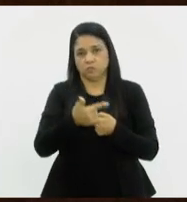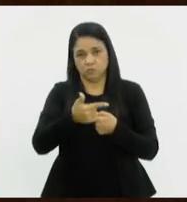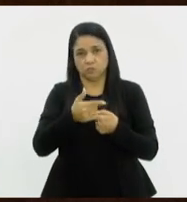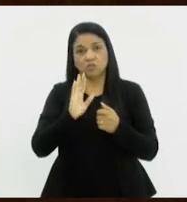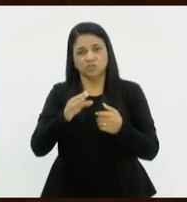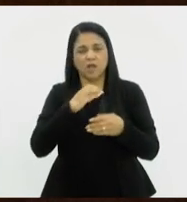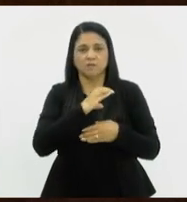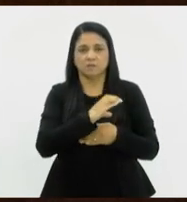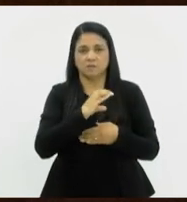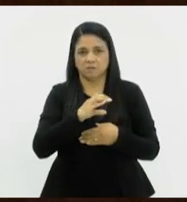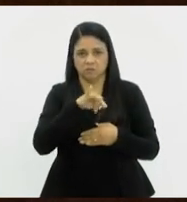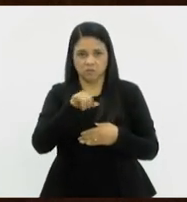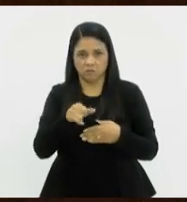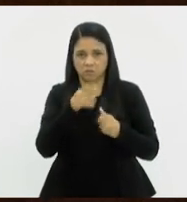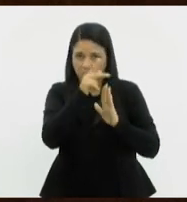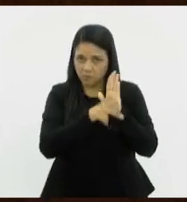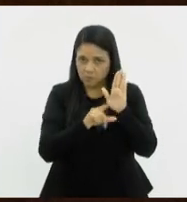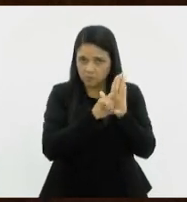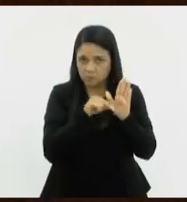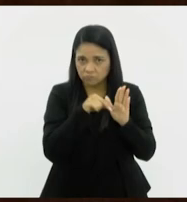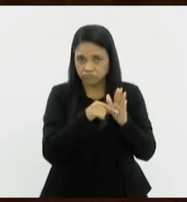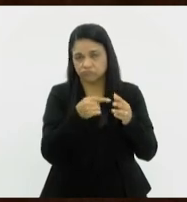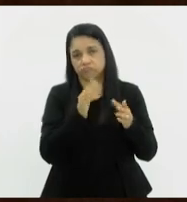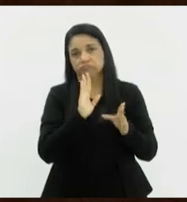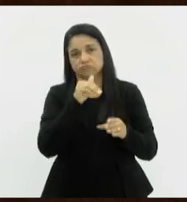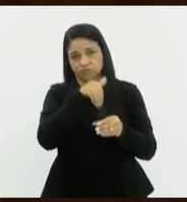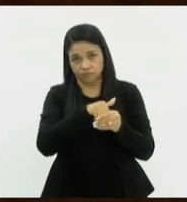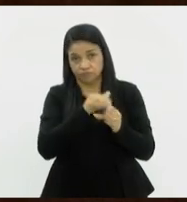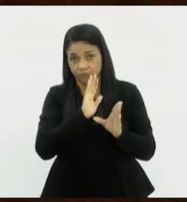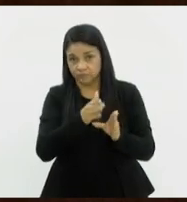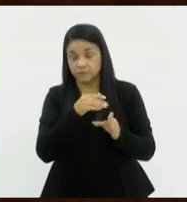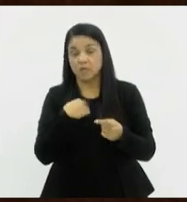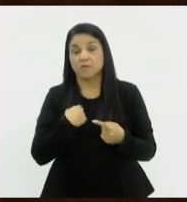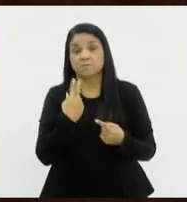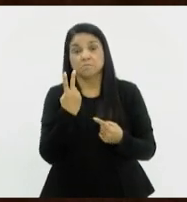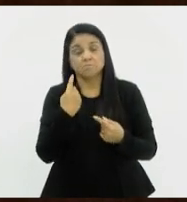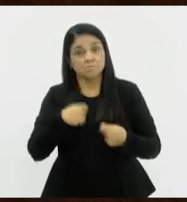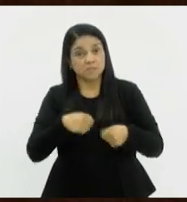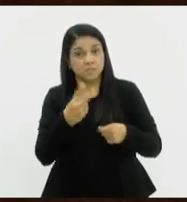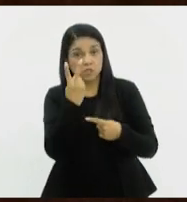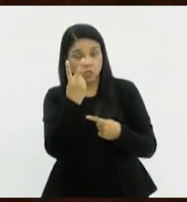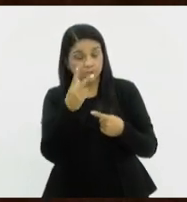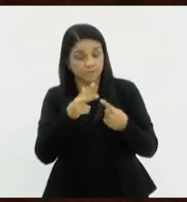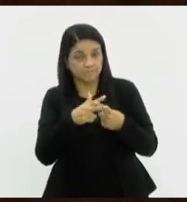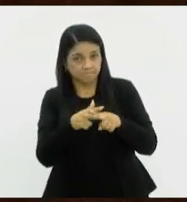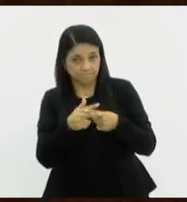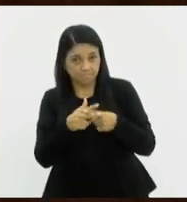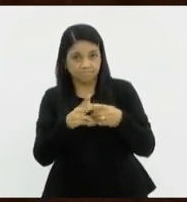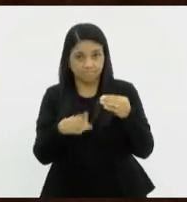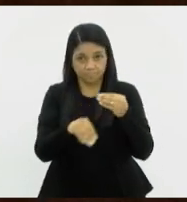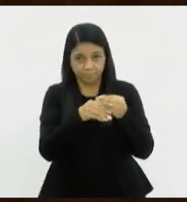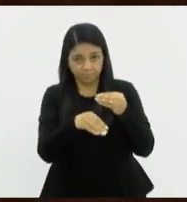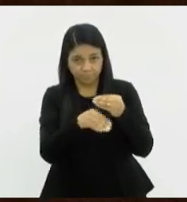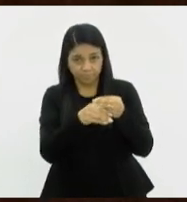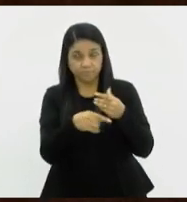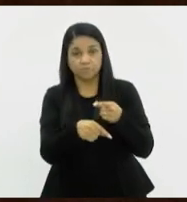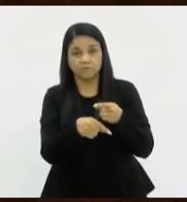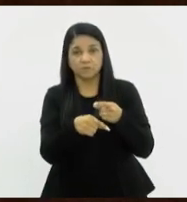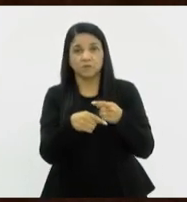CCJ. Ele precisa de dois consertos, né? Por quê?